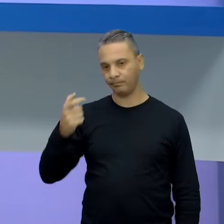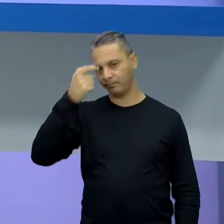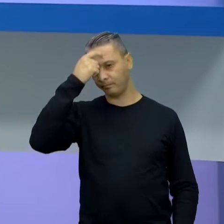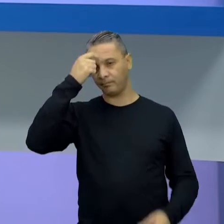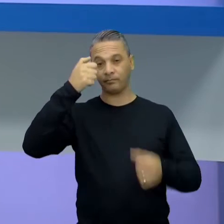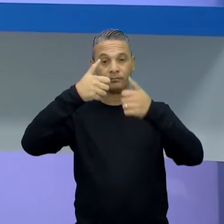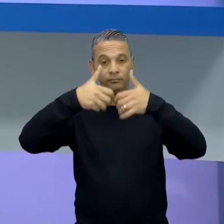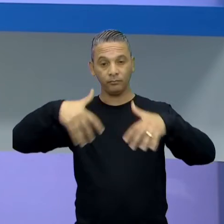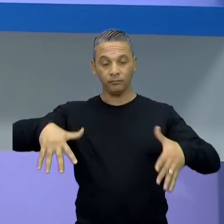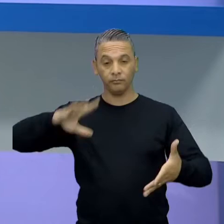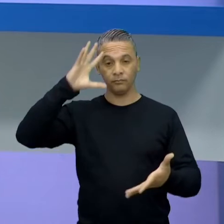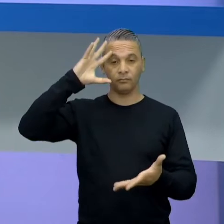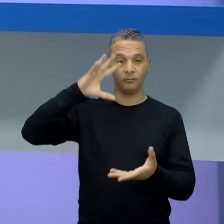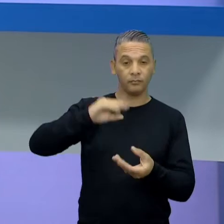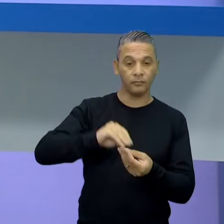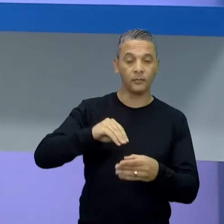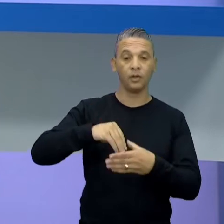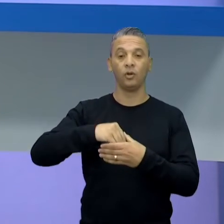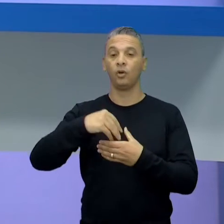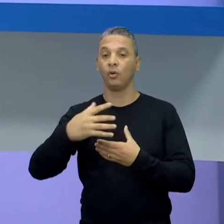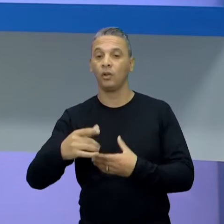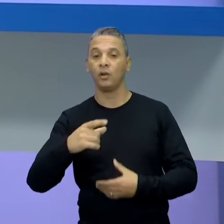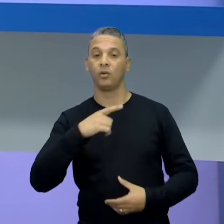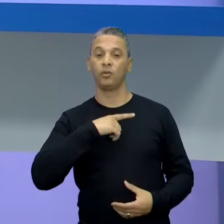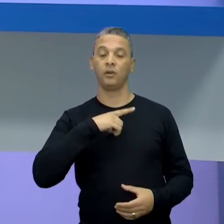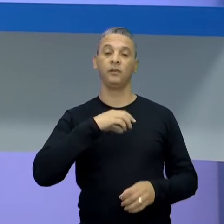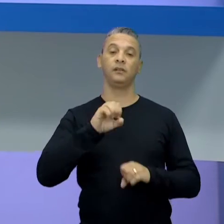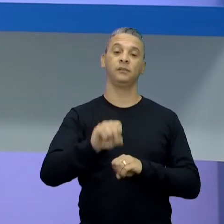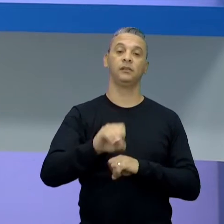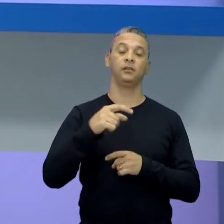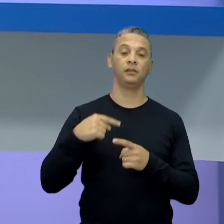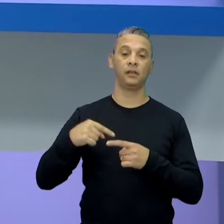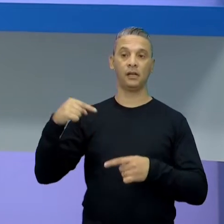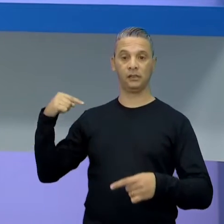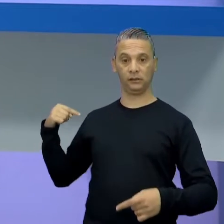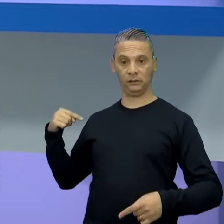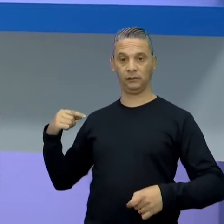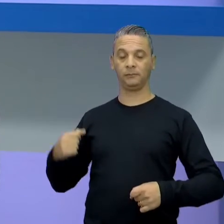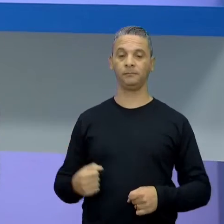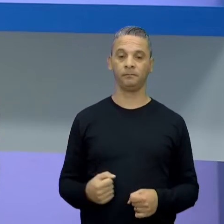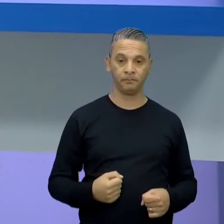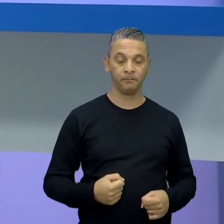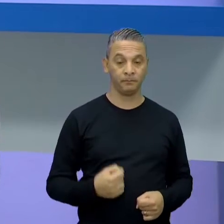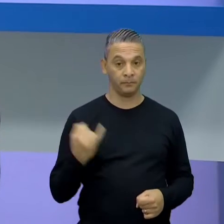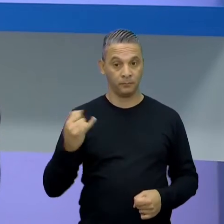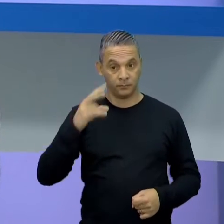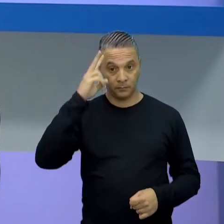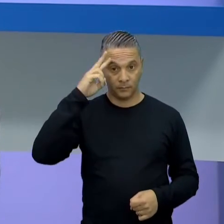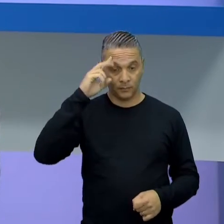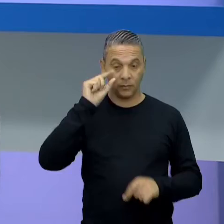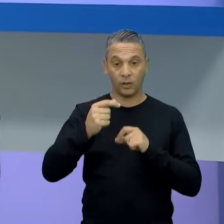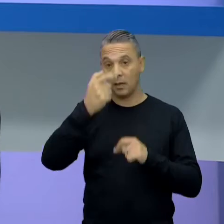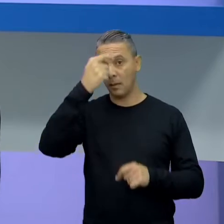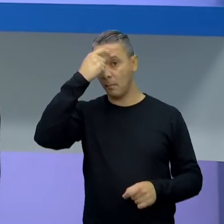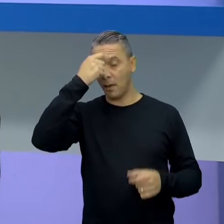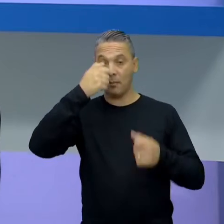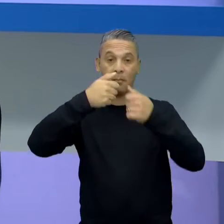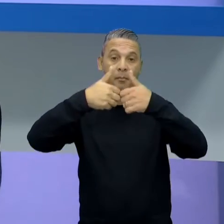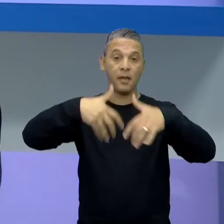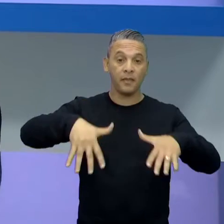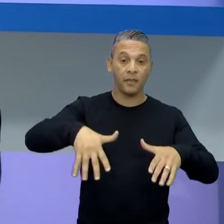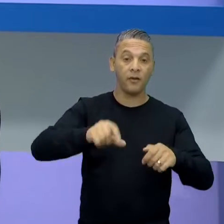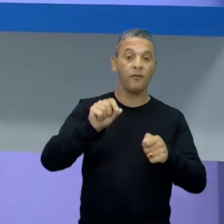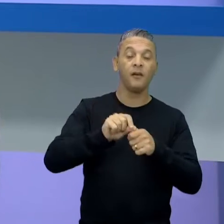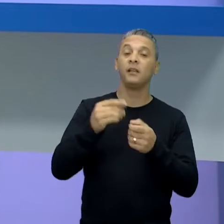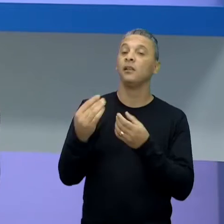Que resumem todo o conteúdo que a gente teve nas aulas anteriores, né? Então, lembrando que o mapa mental, né, ele só é